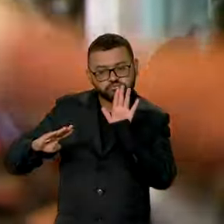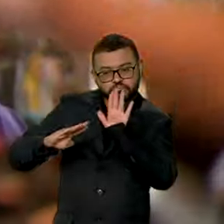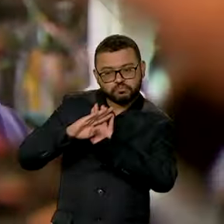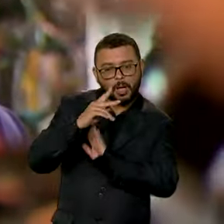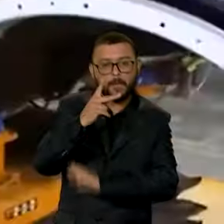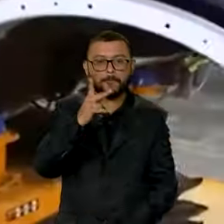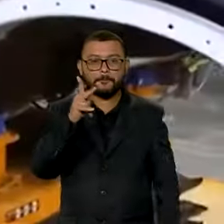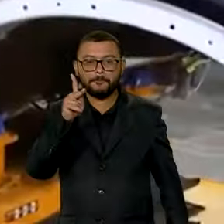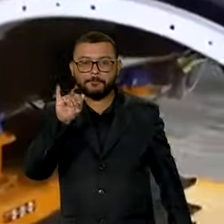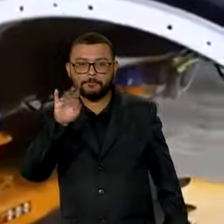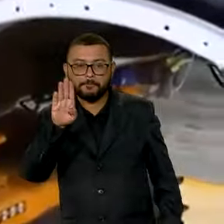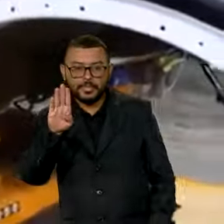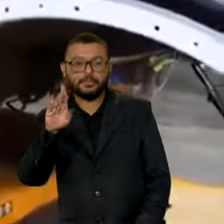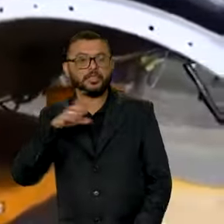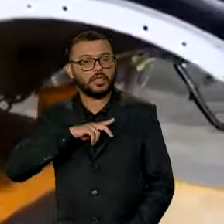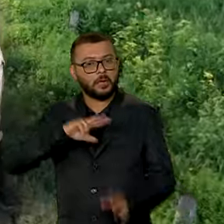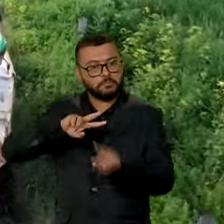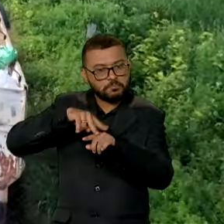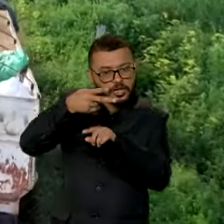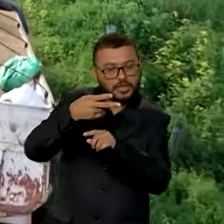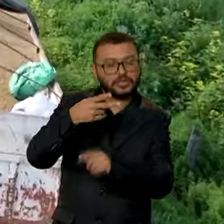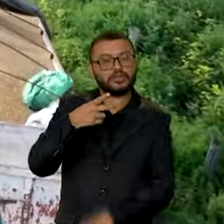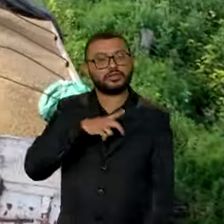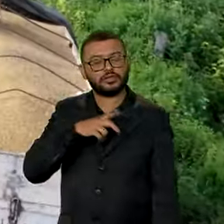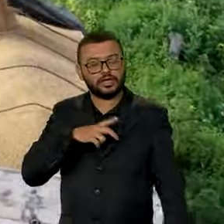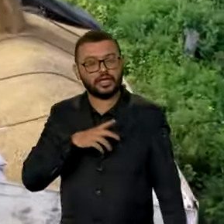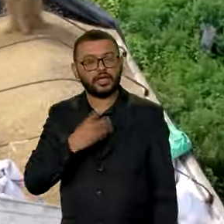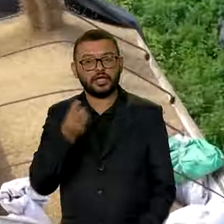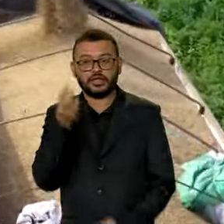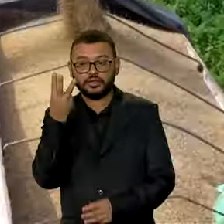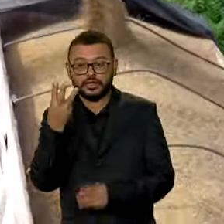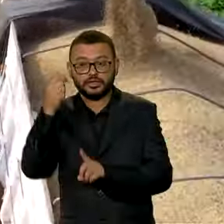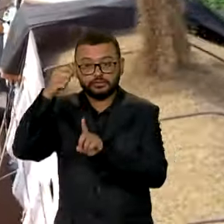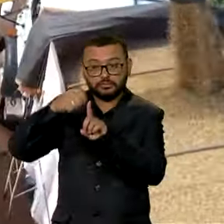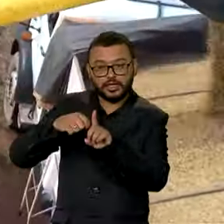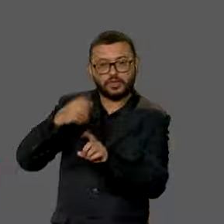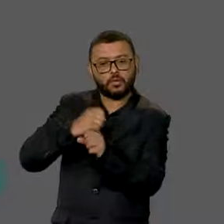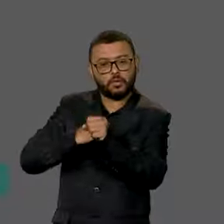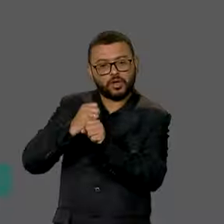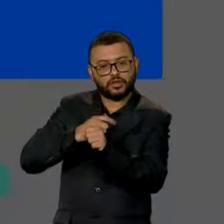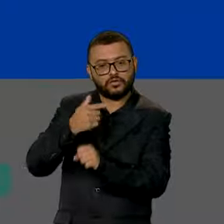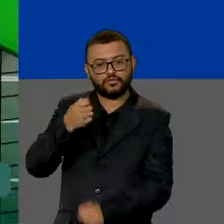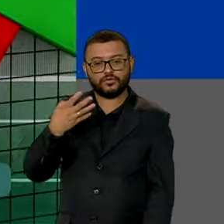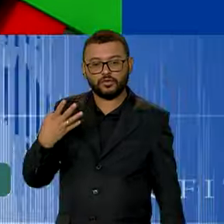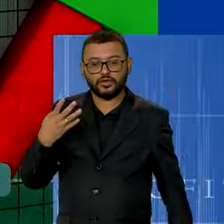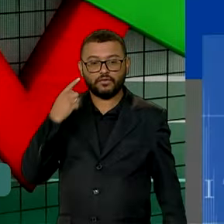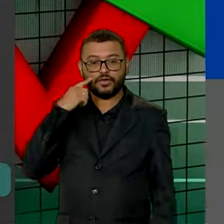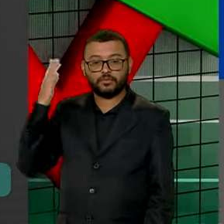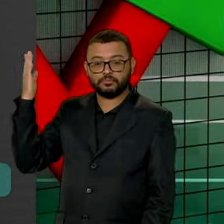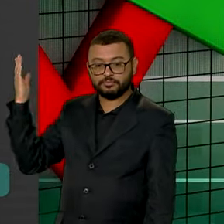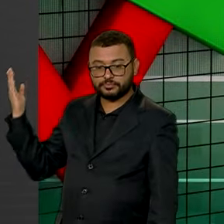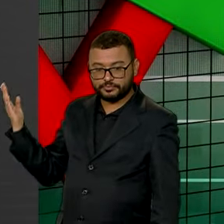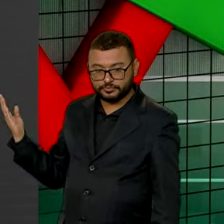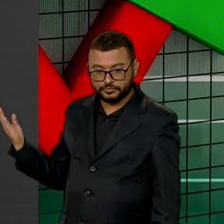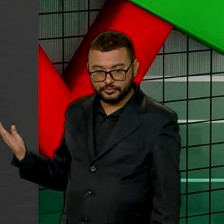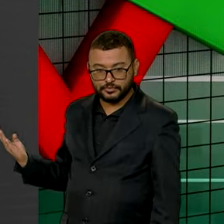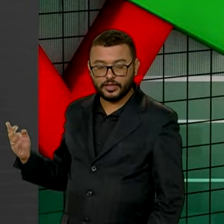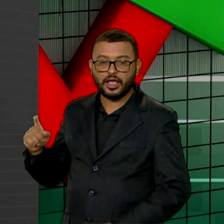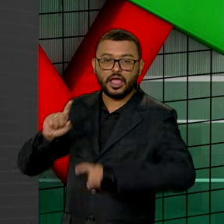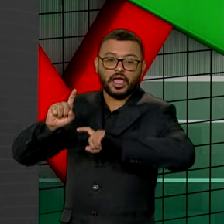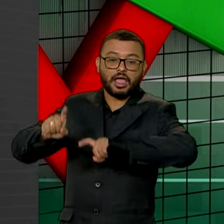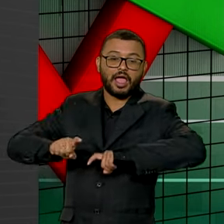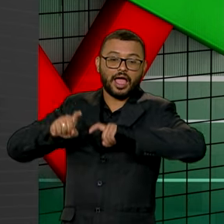de 0,8% no primeiro trimestre de 2024. O Produto Interno Bruto da